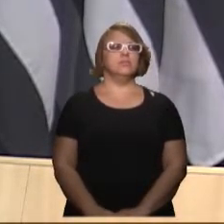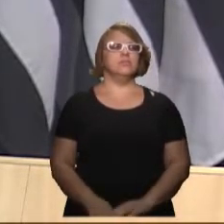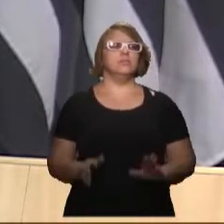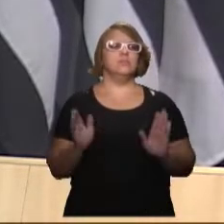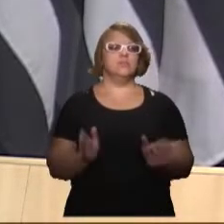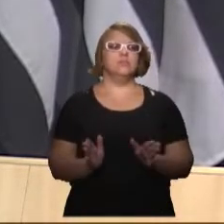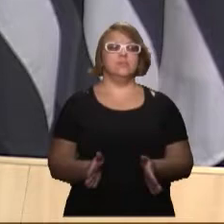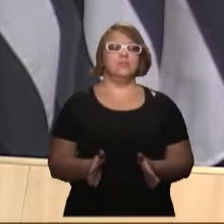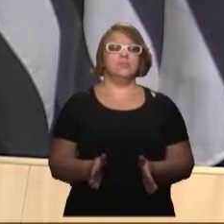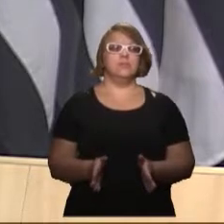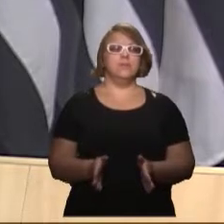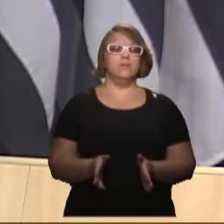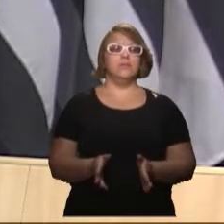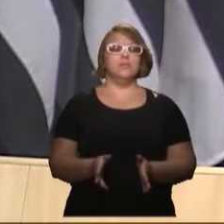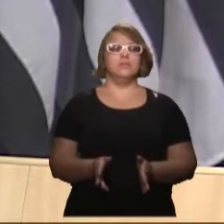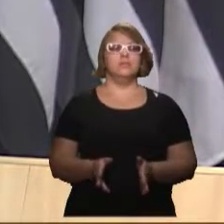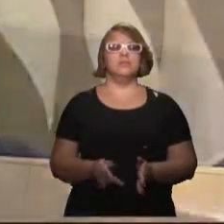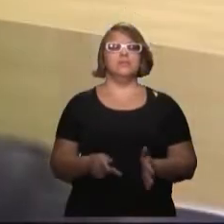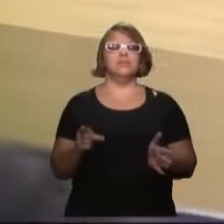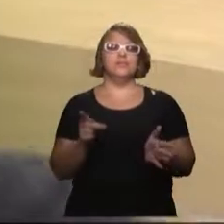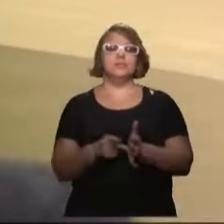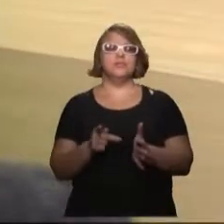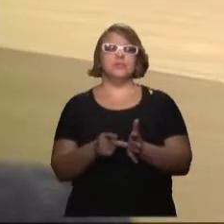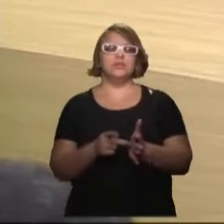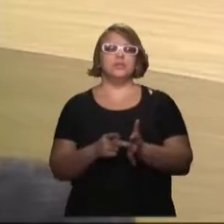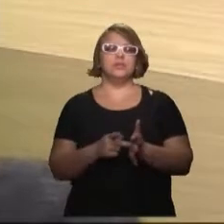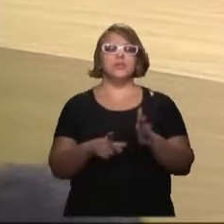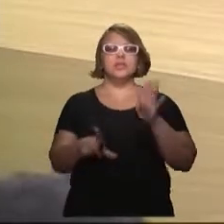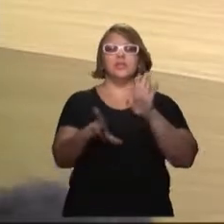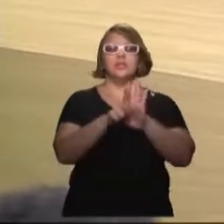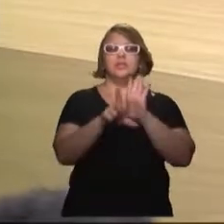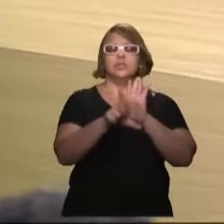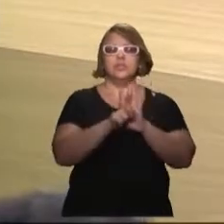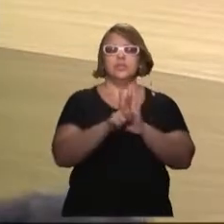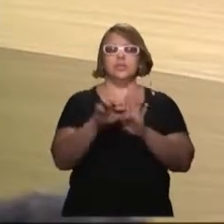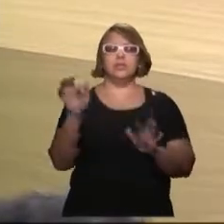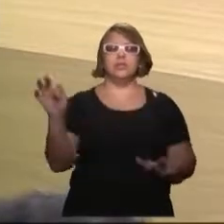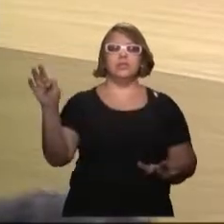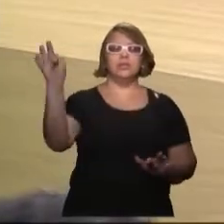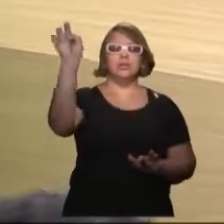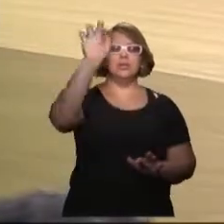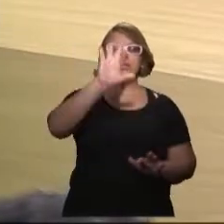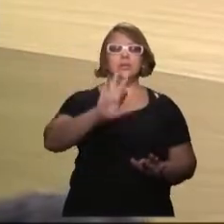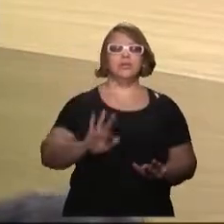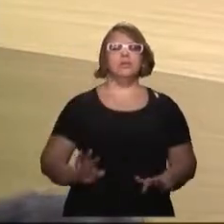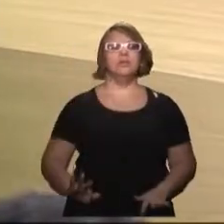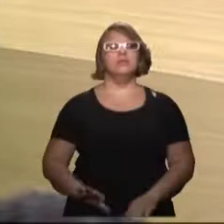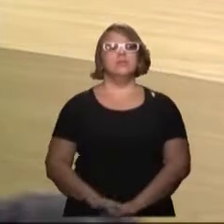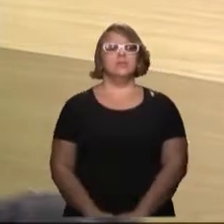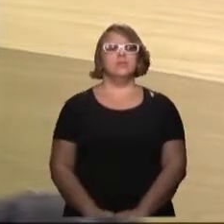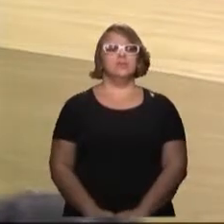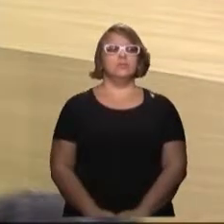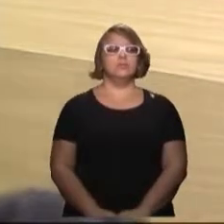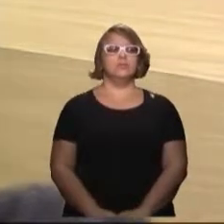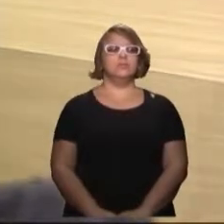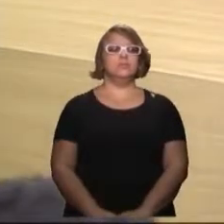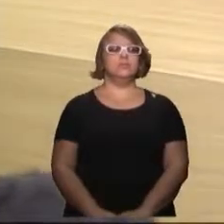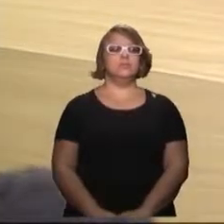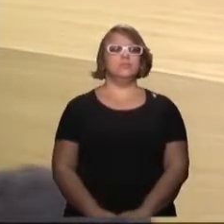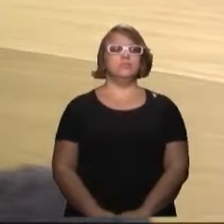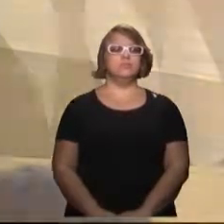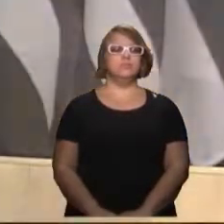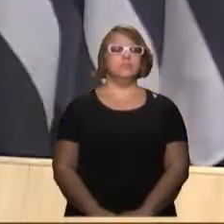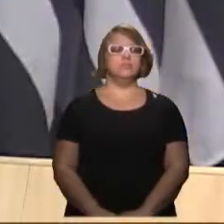realidade, né? Hoje essa lei já é realidade federal, né? Ela já é uma realidade. Infelizmente,